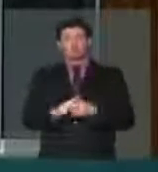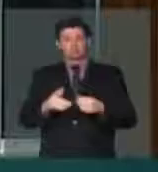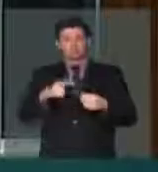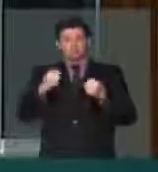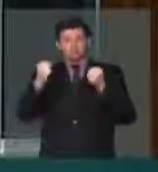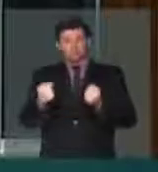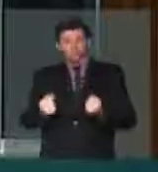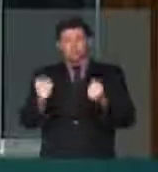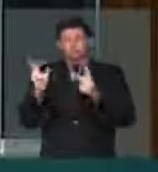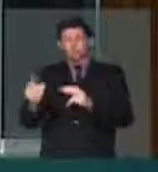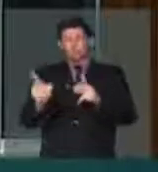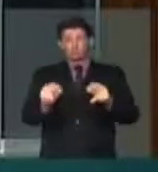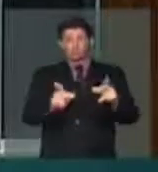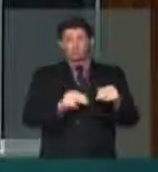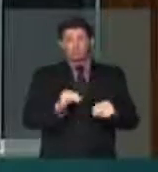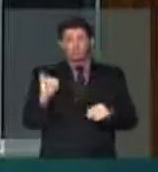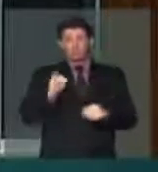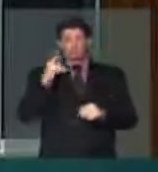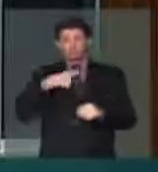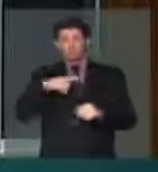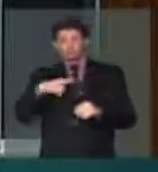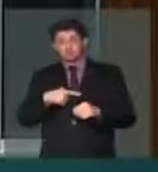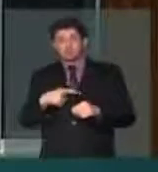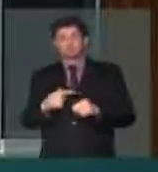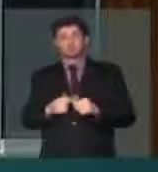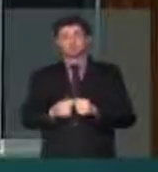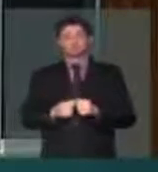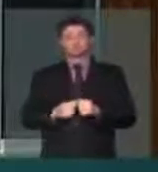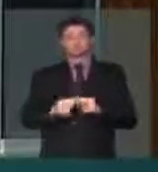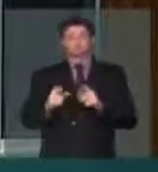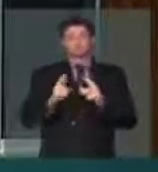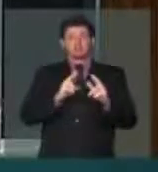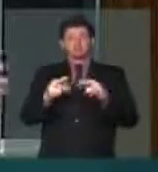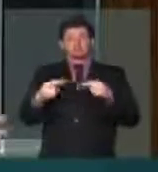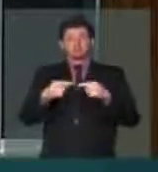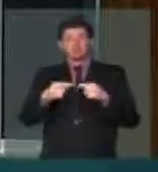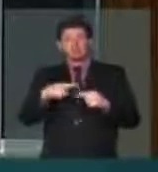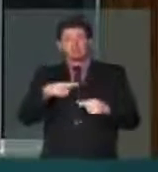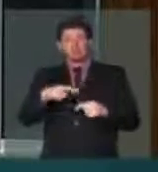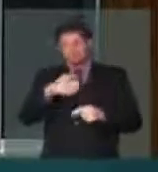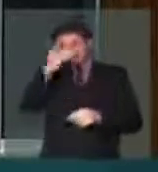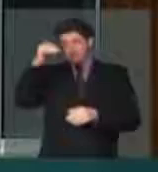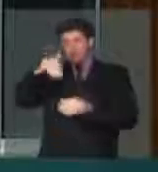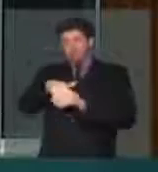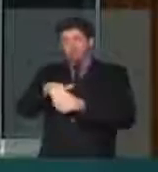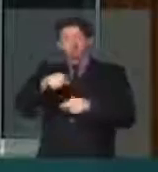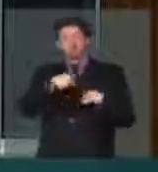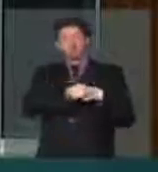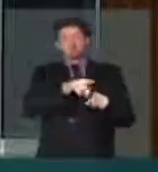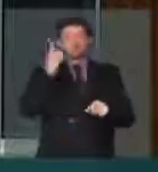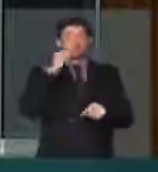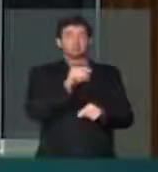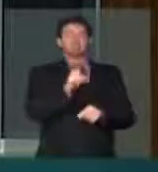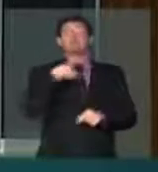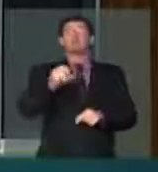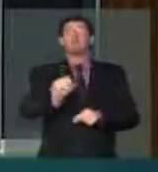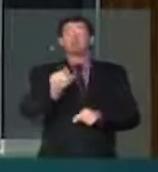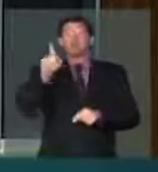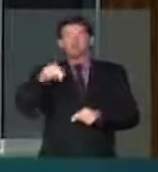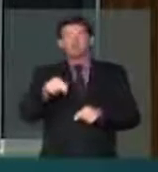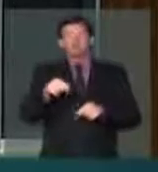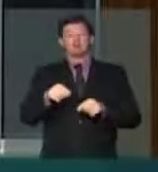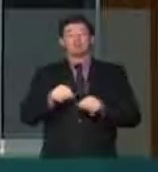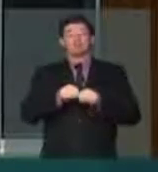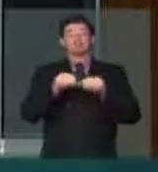mesmo peso e a mesma importância e a mesma relatividade entre o eleitor e o eleito, é exatamente no